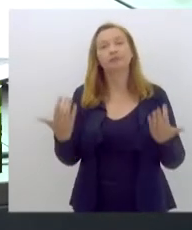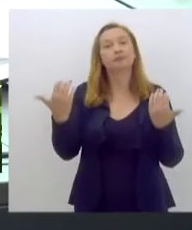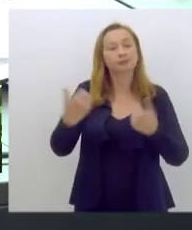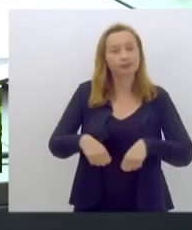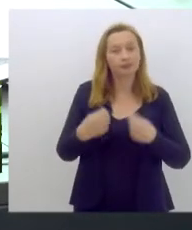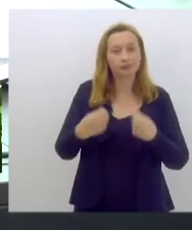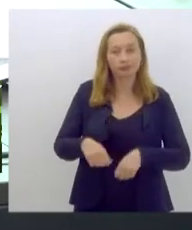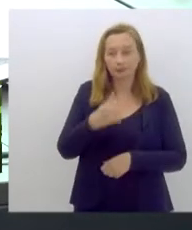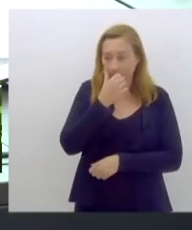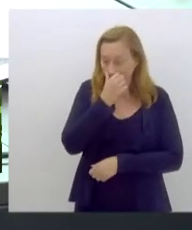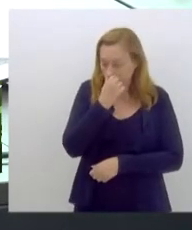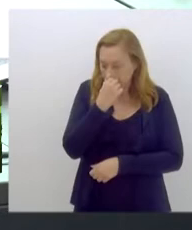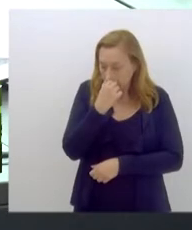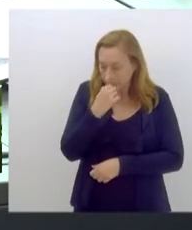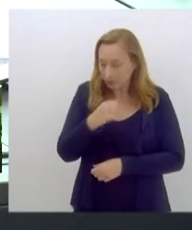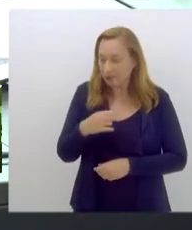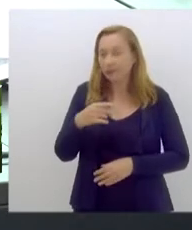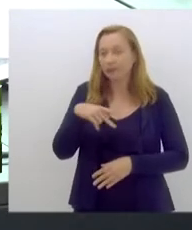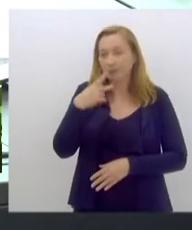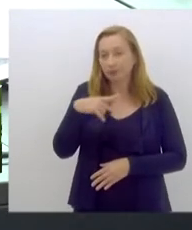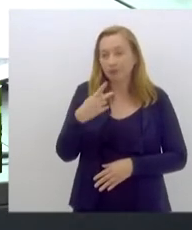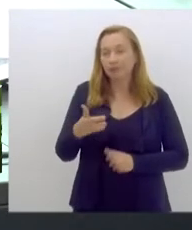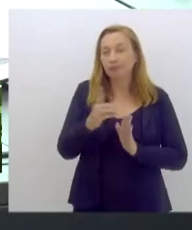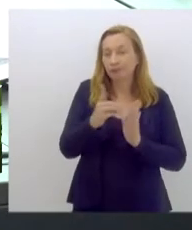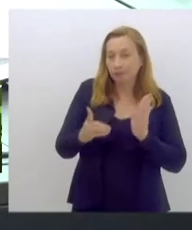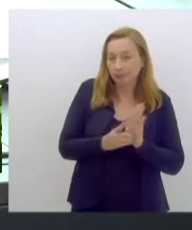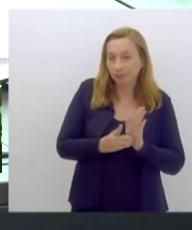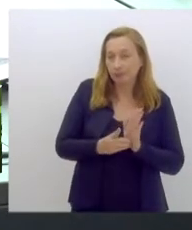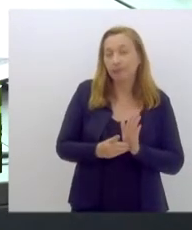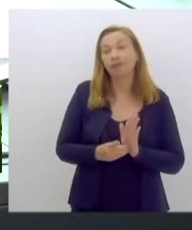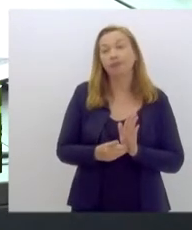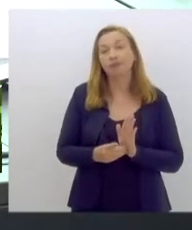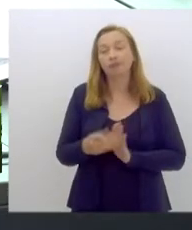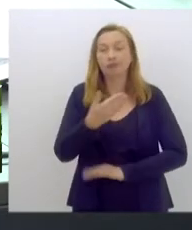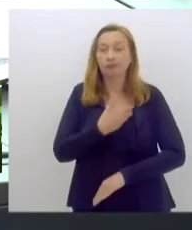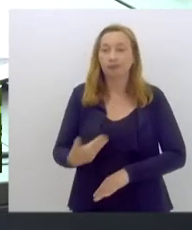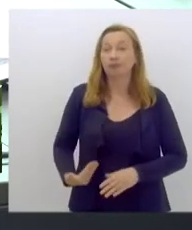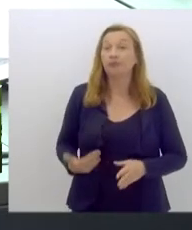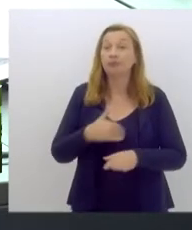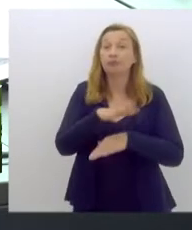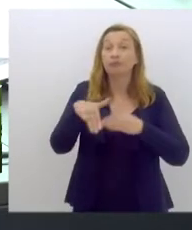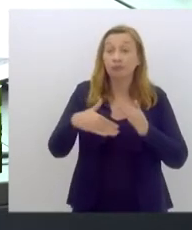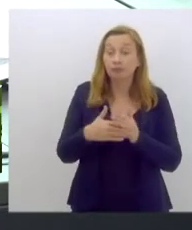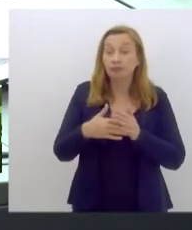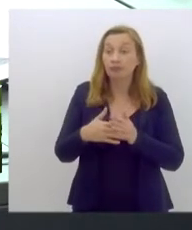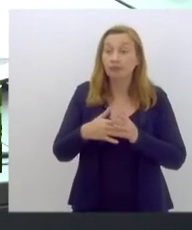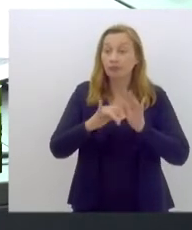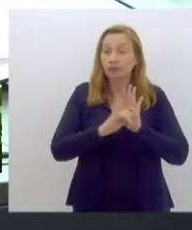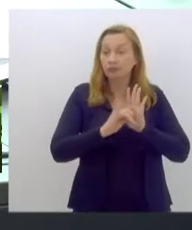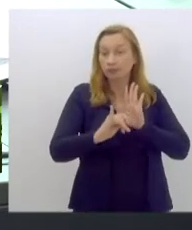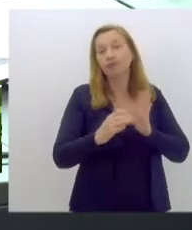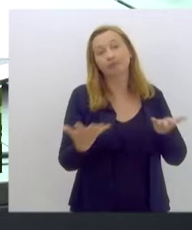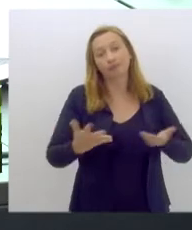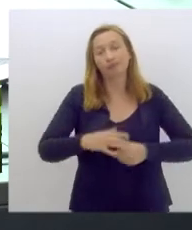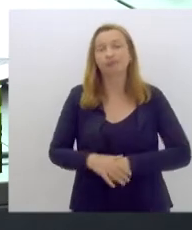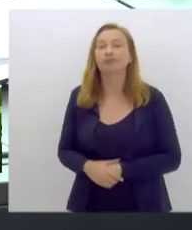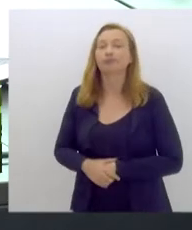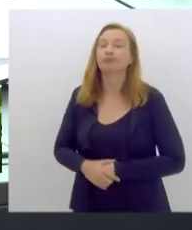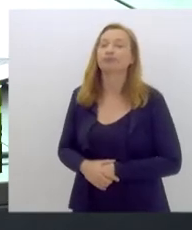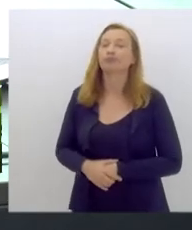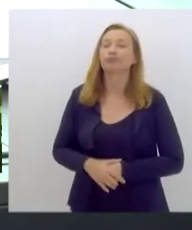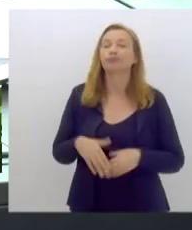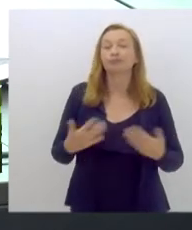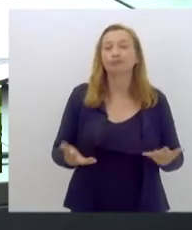necessário que fossem citados os decretos dos governadores, até porque todos foram publicados. E aí,